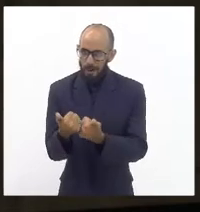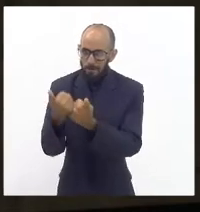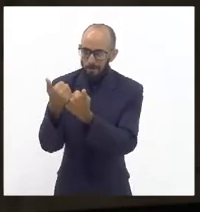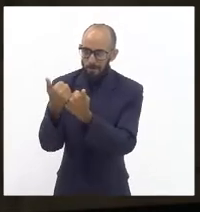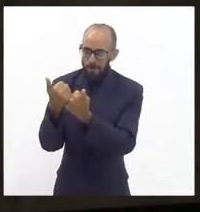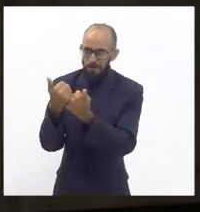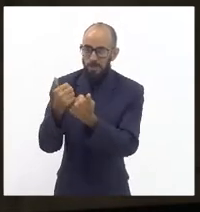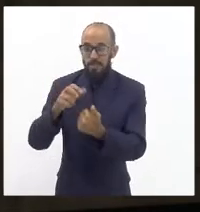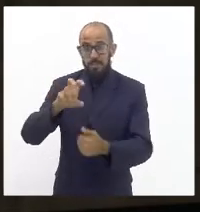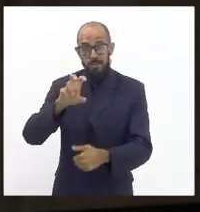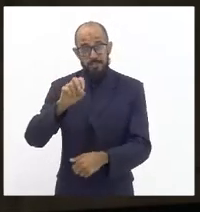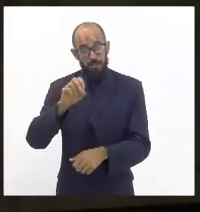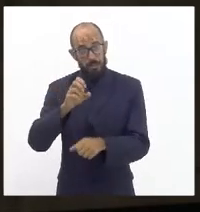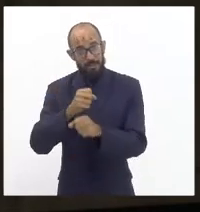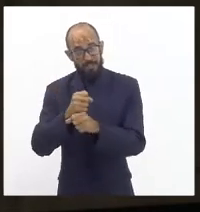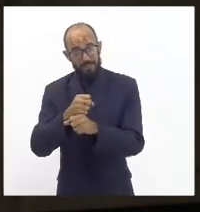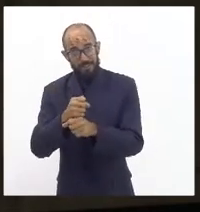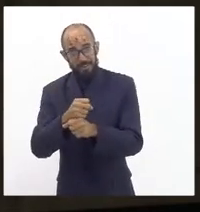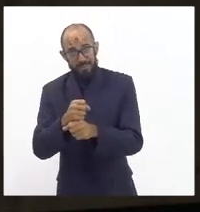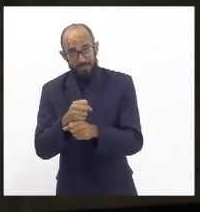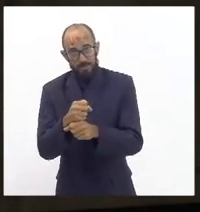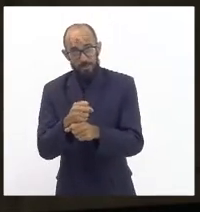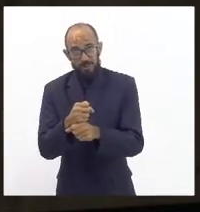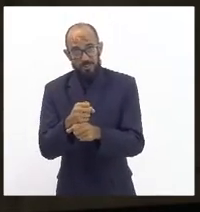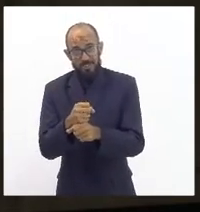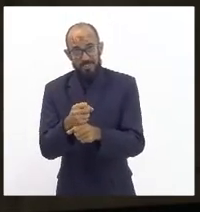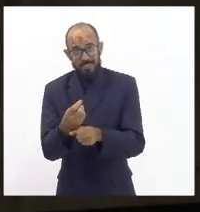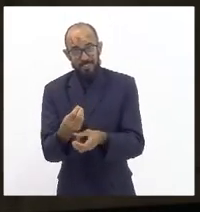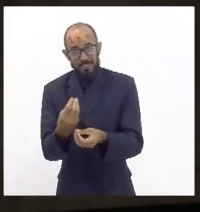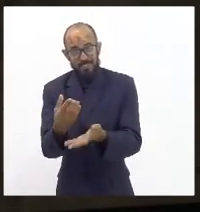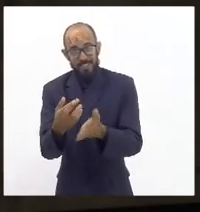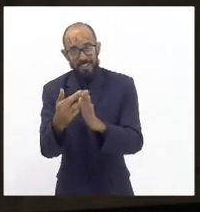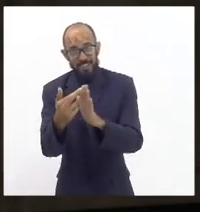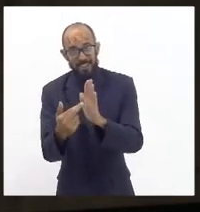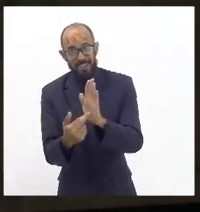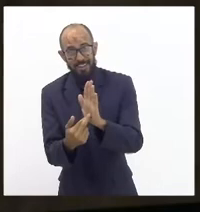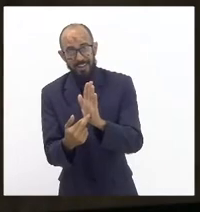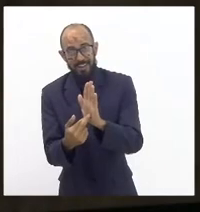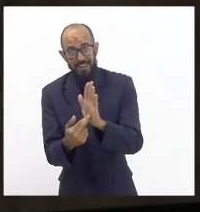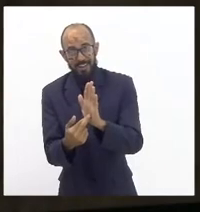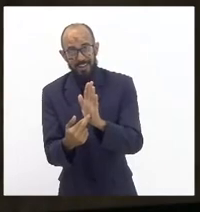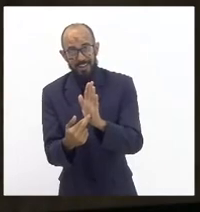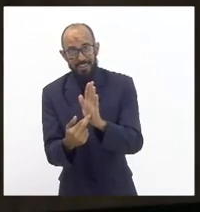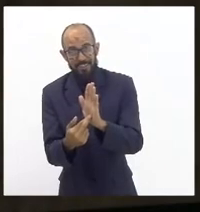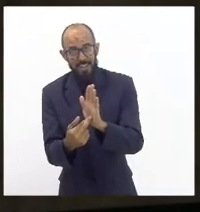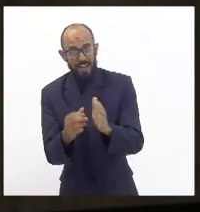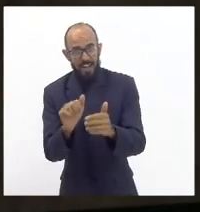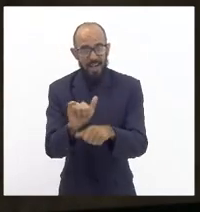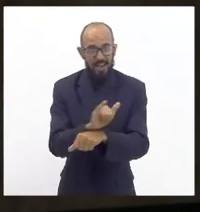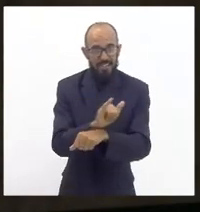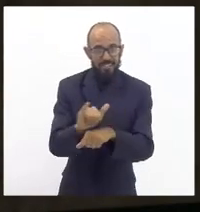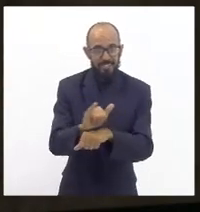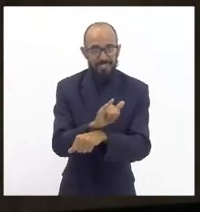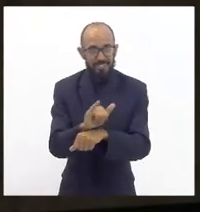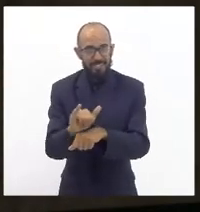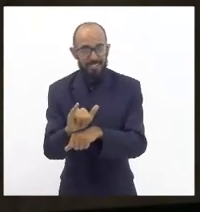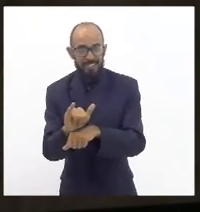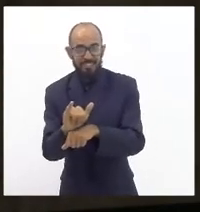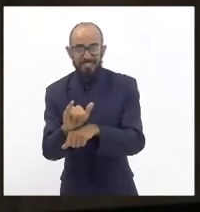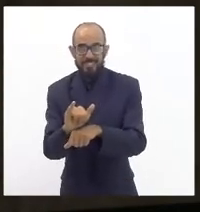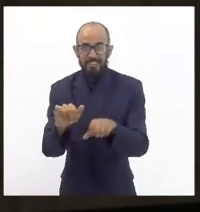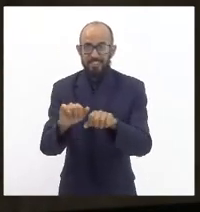por cinquenta anos que lhe dei a norma reduzem sem danos as formas a forma